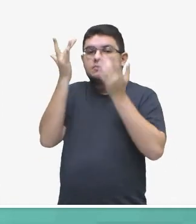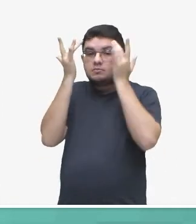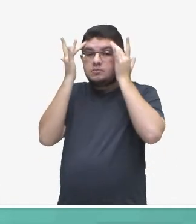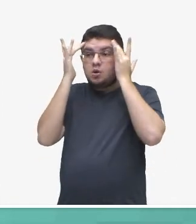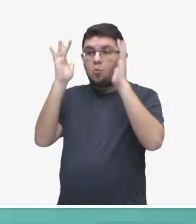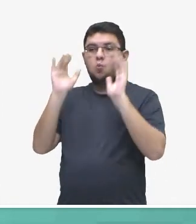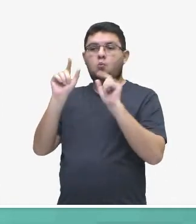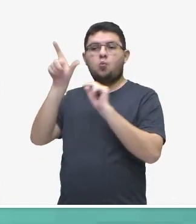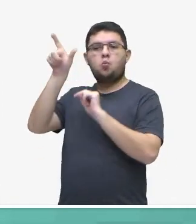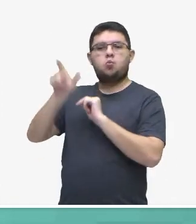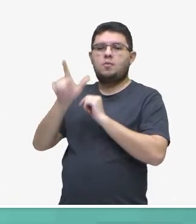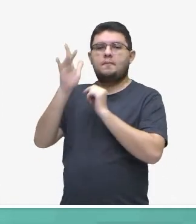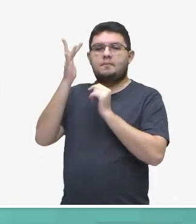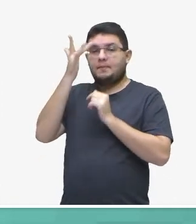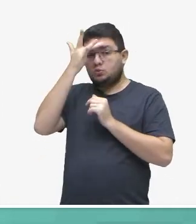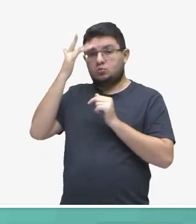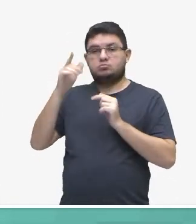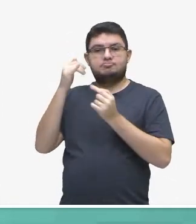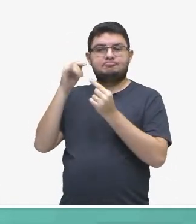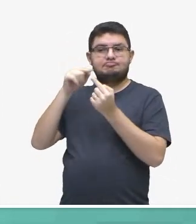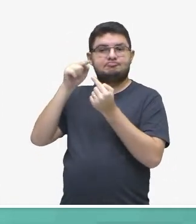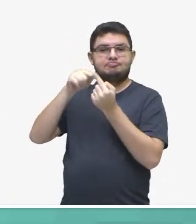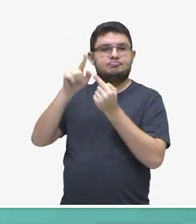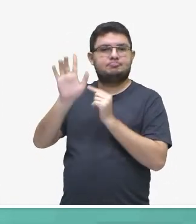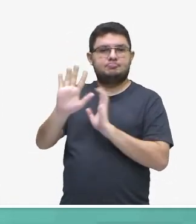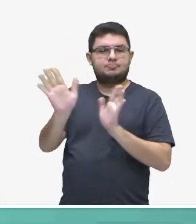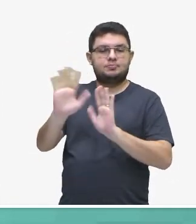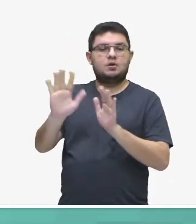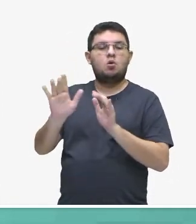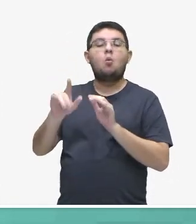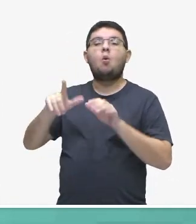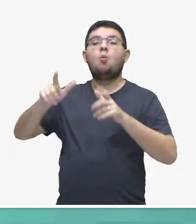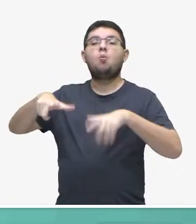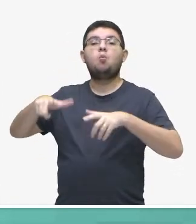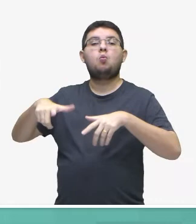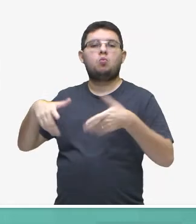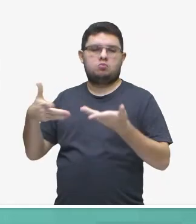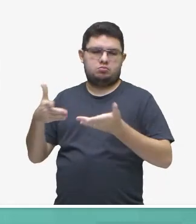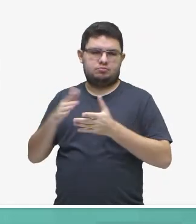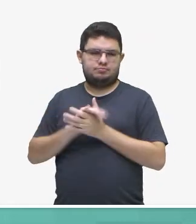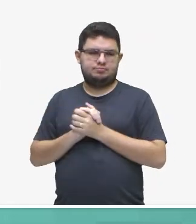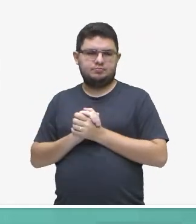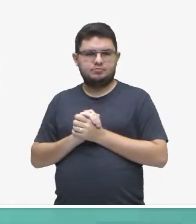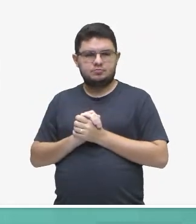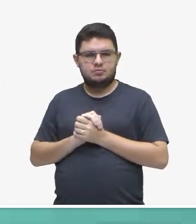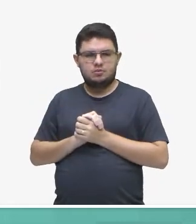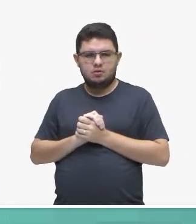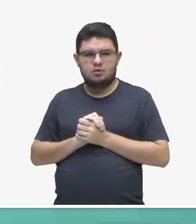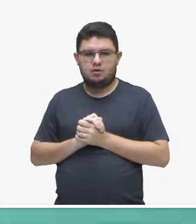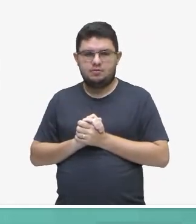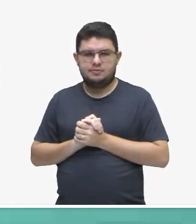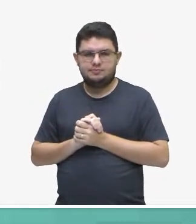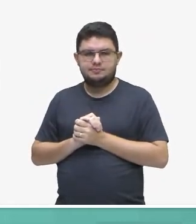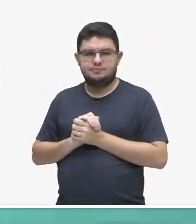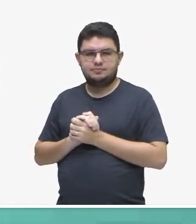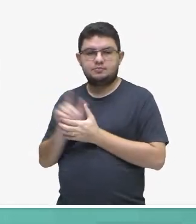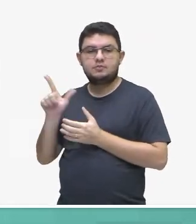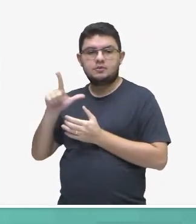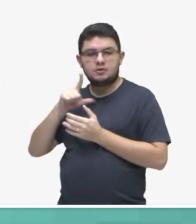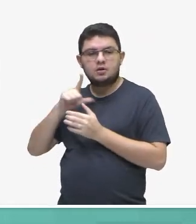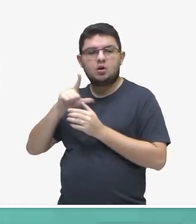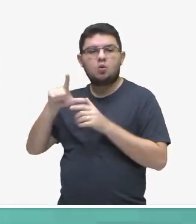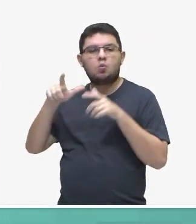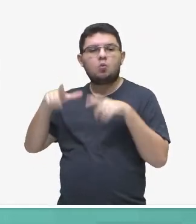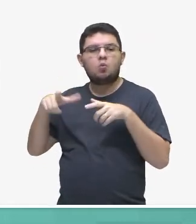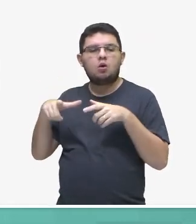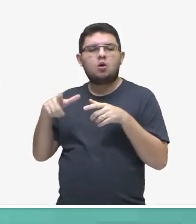saber onde, qual é o lugar. E o lugar está sendo mencionado ali depois, né, do verbo